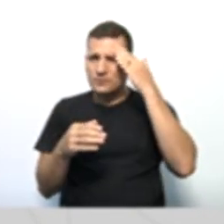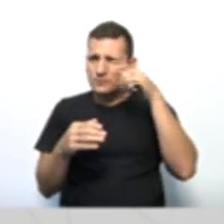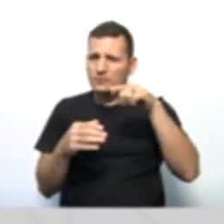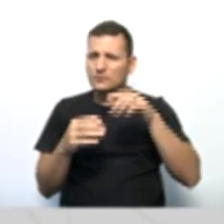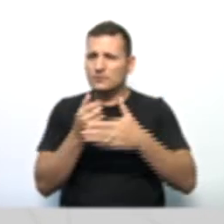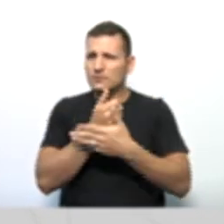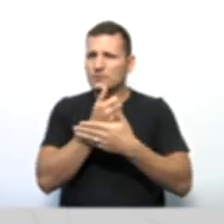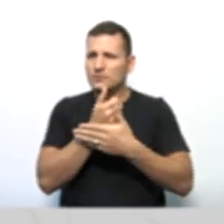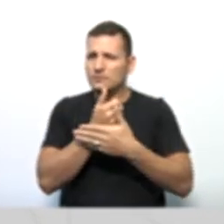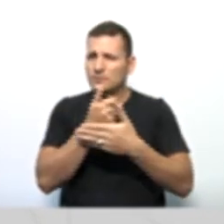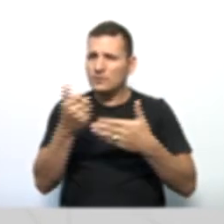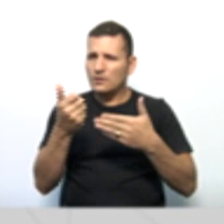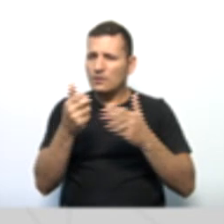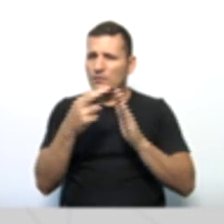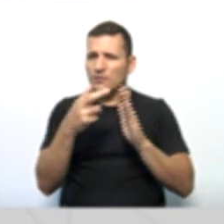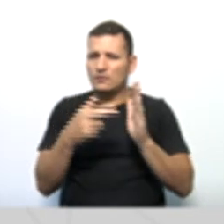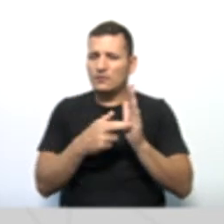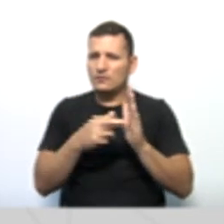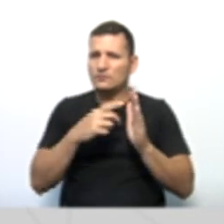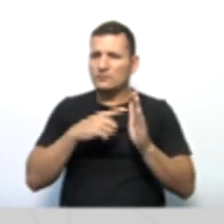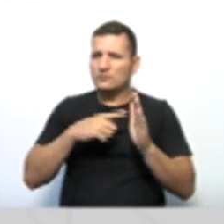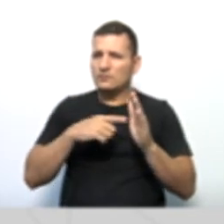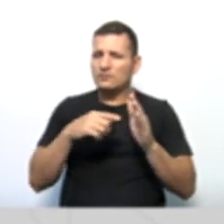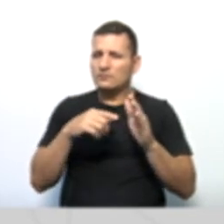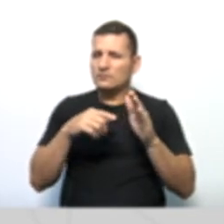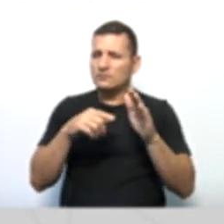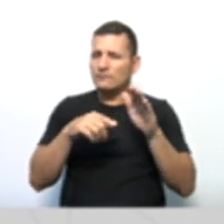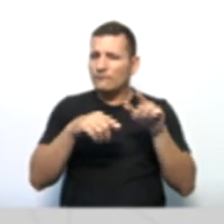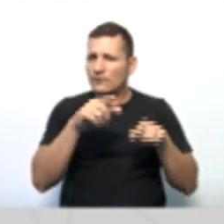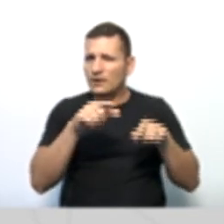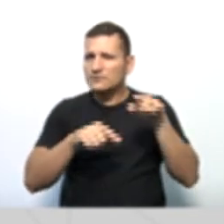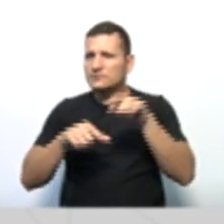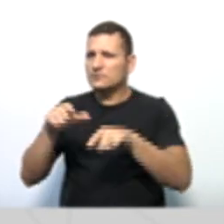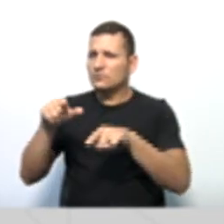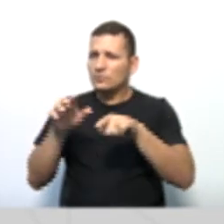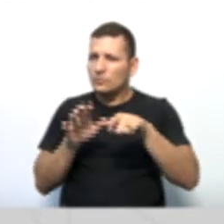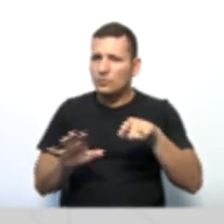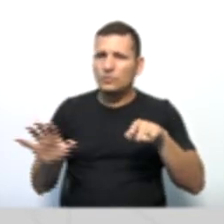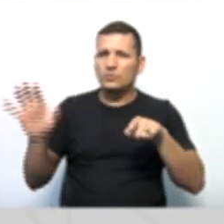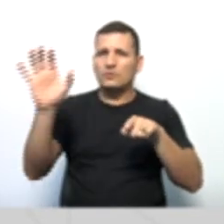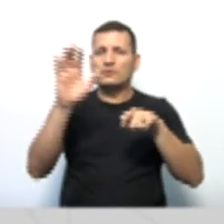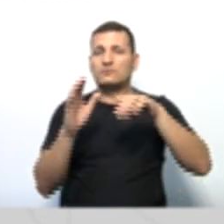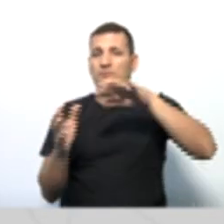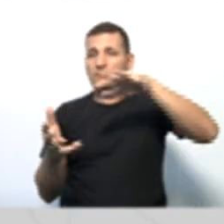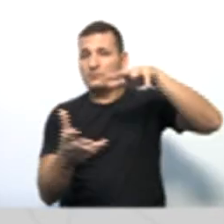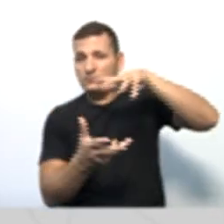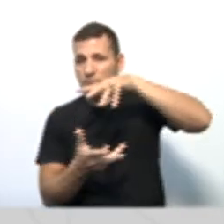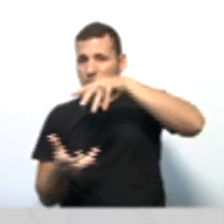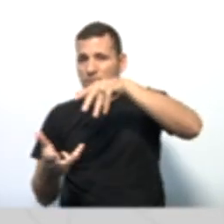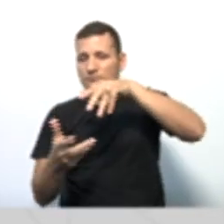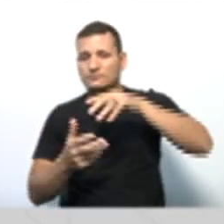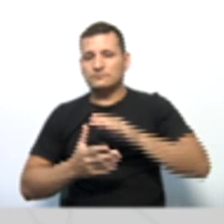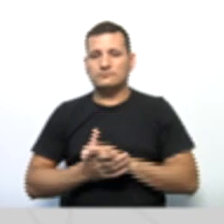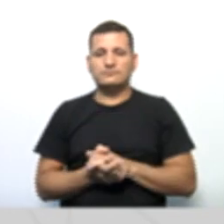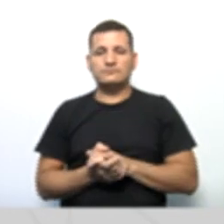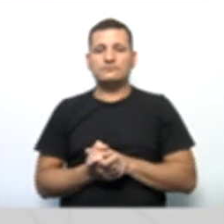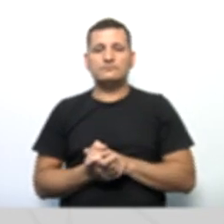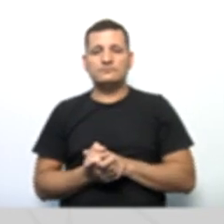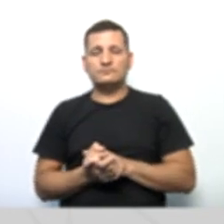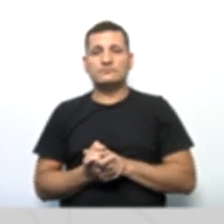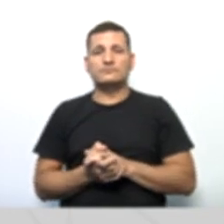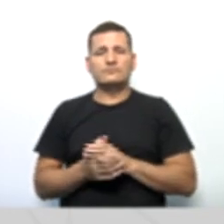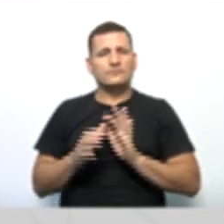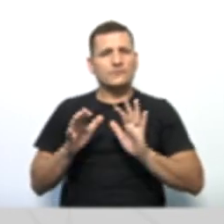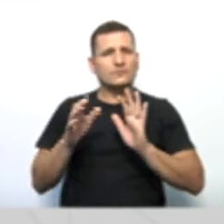morais possuem variações culturais em vários lugares do planeta. Assim como